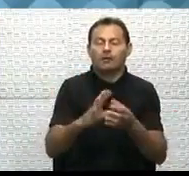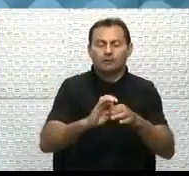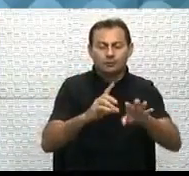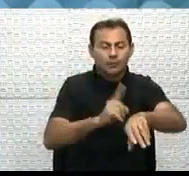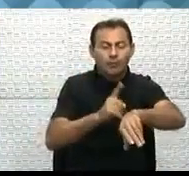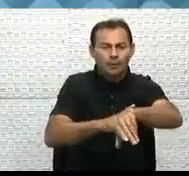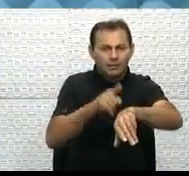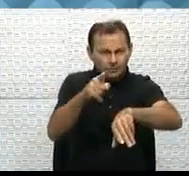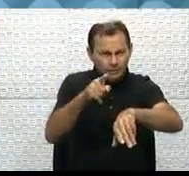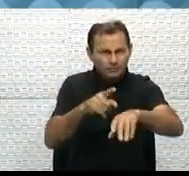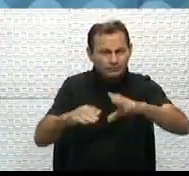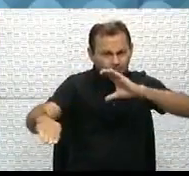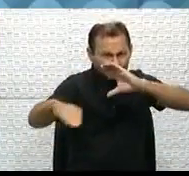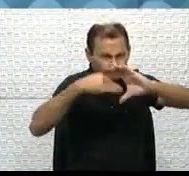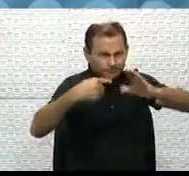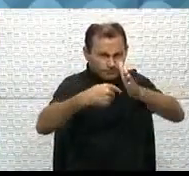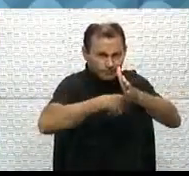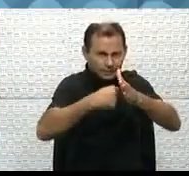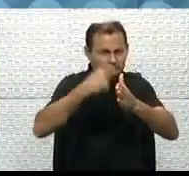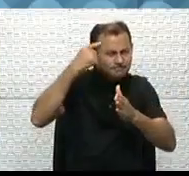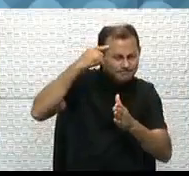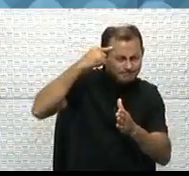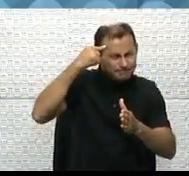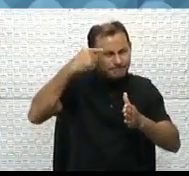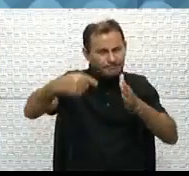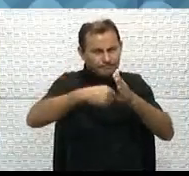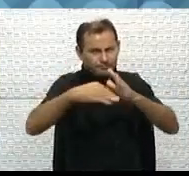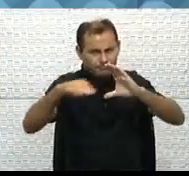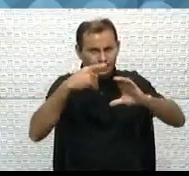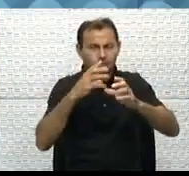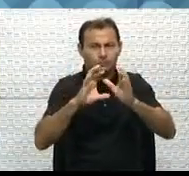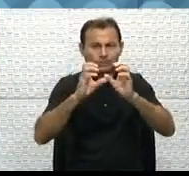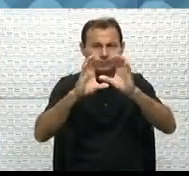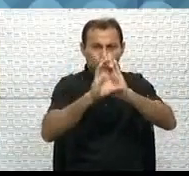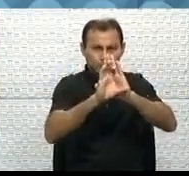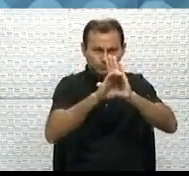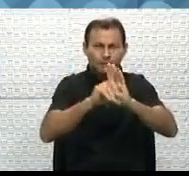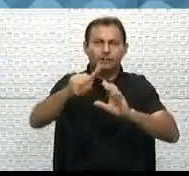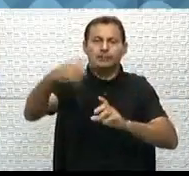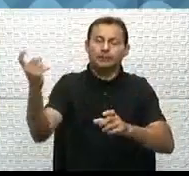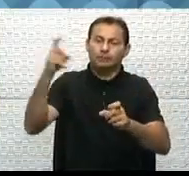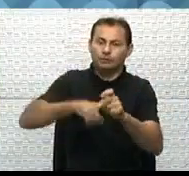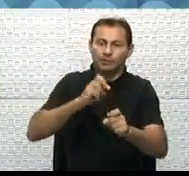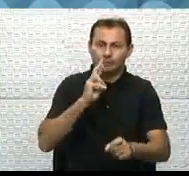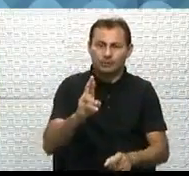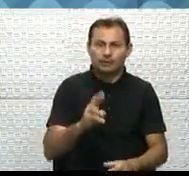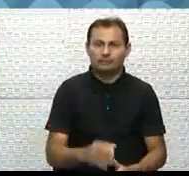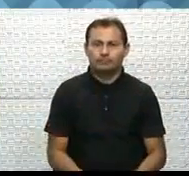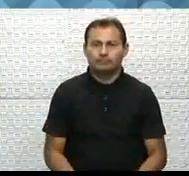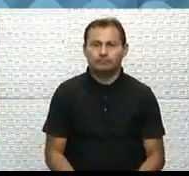deixo um momento para que você encaminhe as suas dúvidas a respeito dos conceitos que foram tratados. Logo eu retorno.